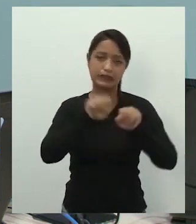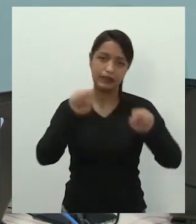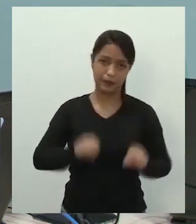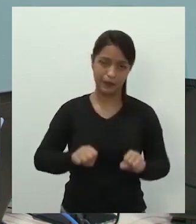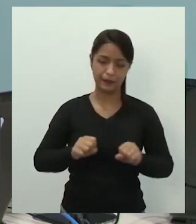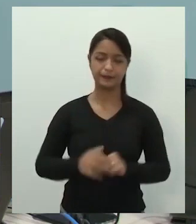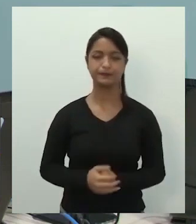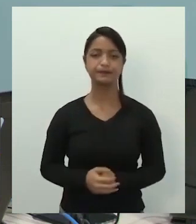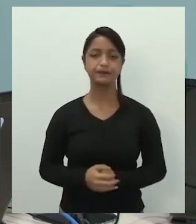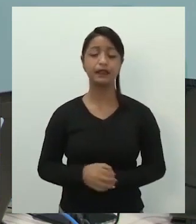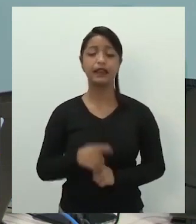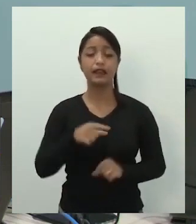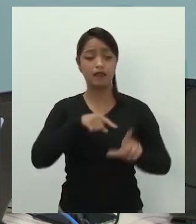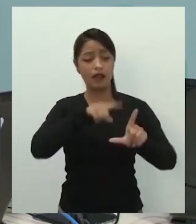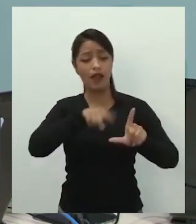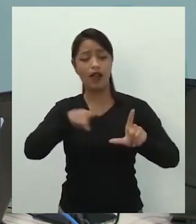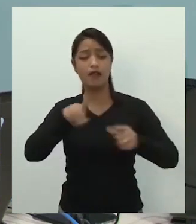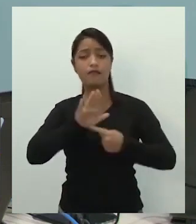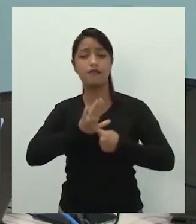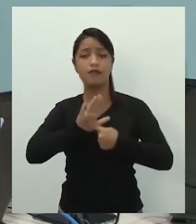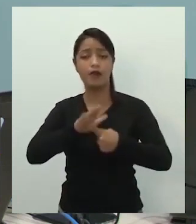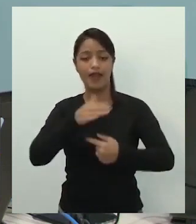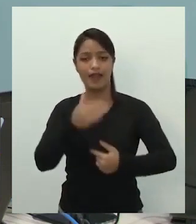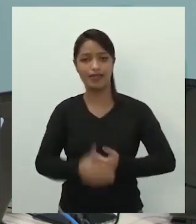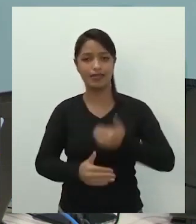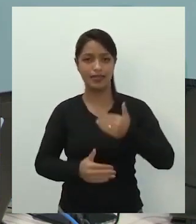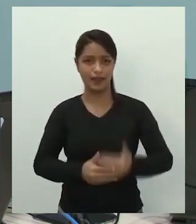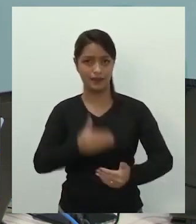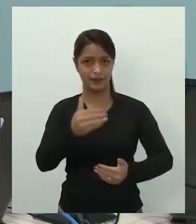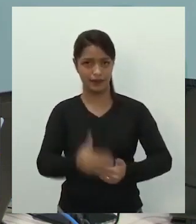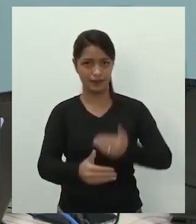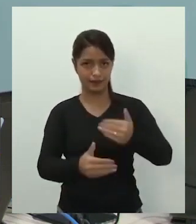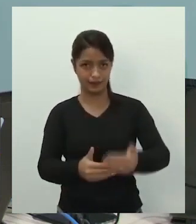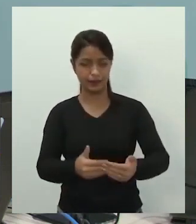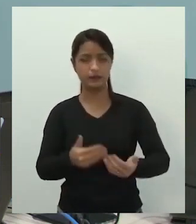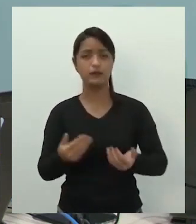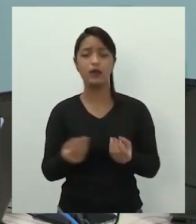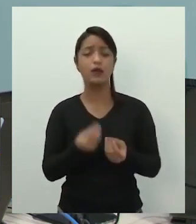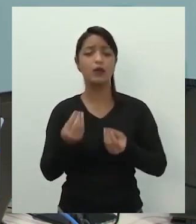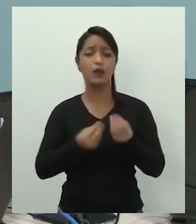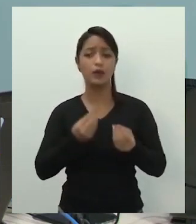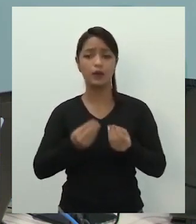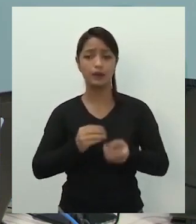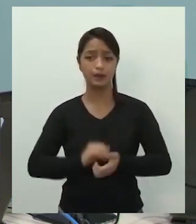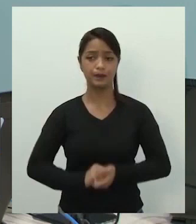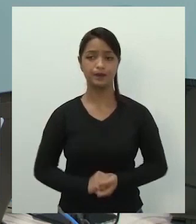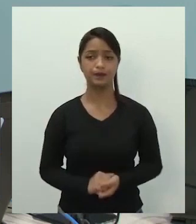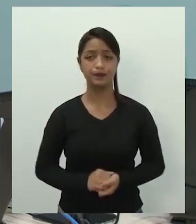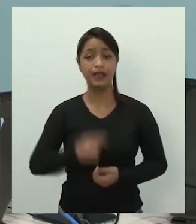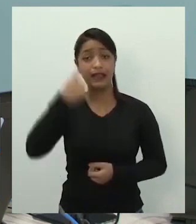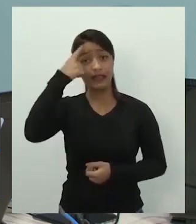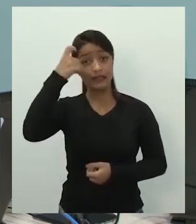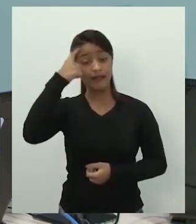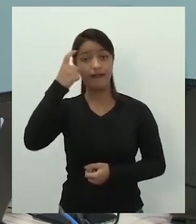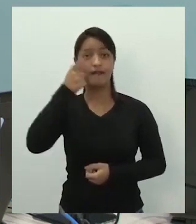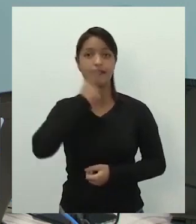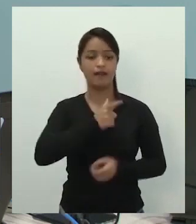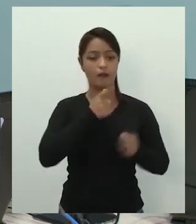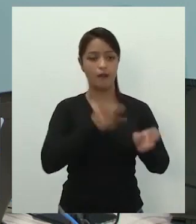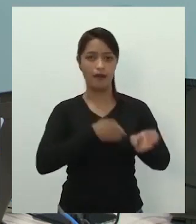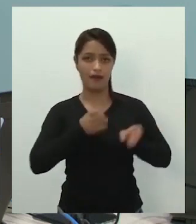são exibidas etapas ou módulos ilustrados, de forma a encadear essas ideias. E elas